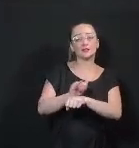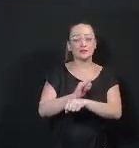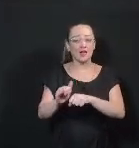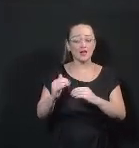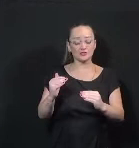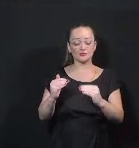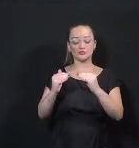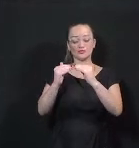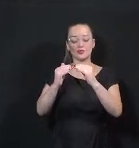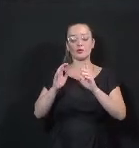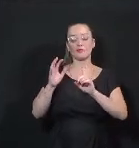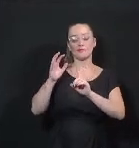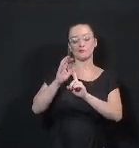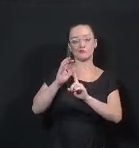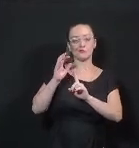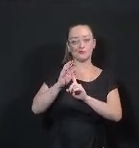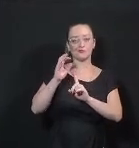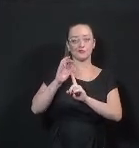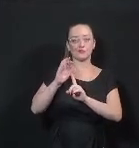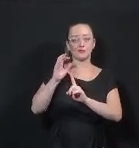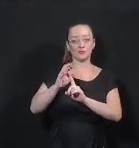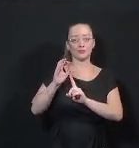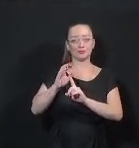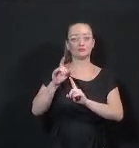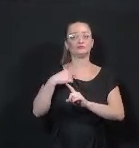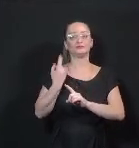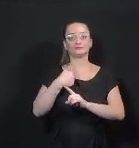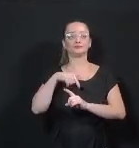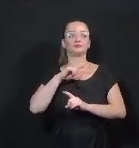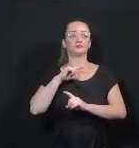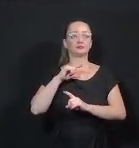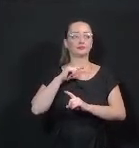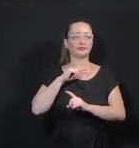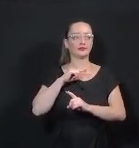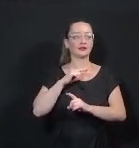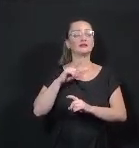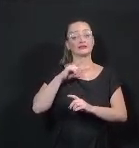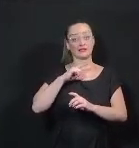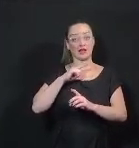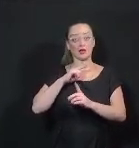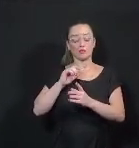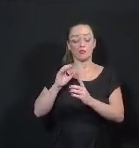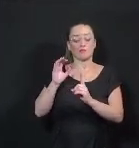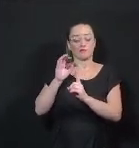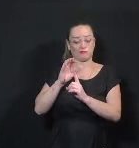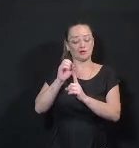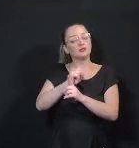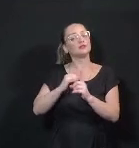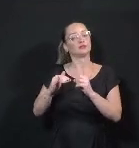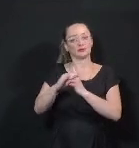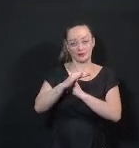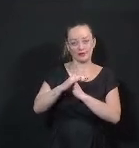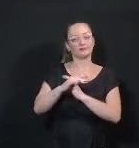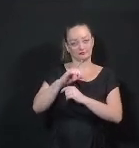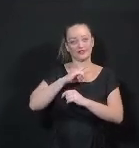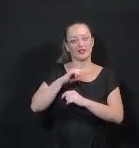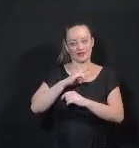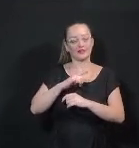coercitivos, né, porque nós temos coerção social estigmatizando,